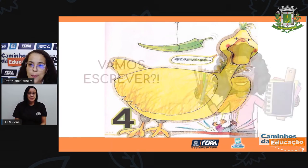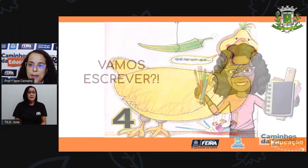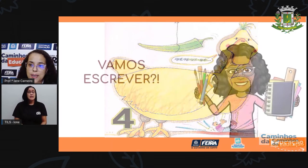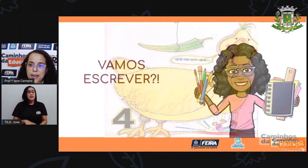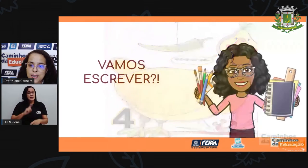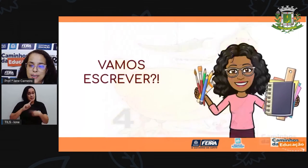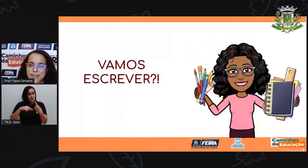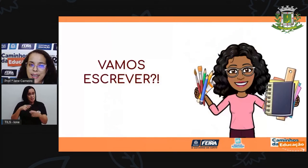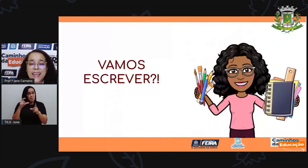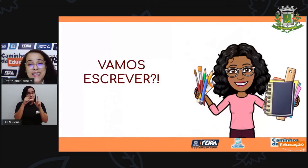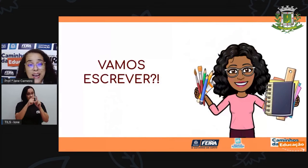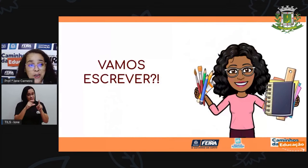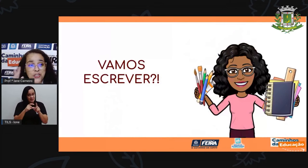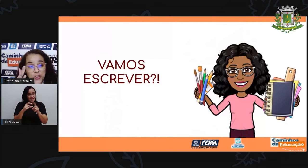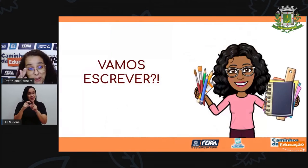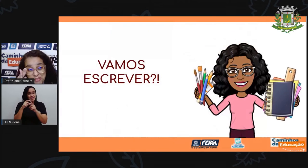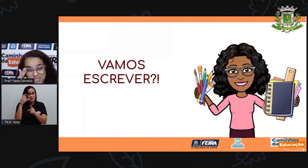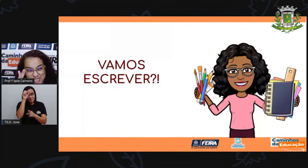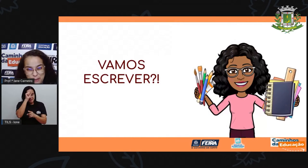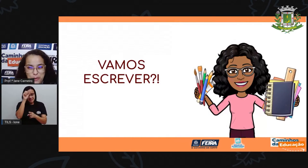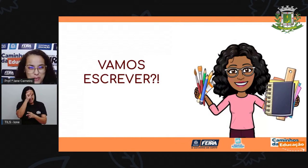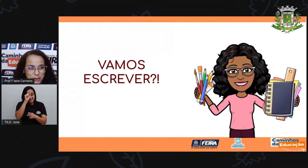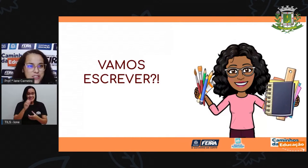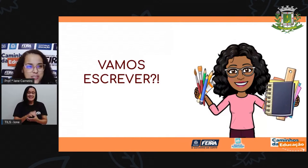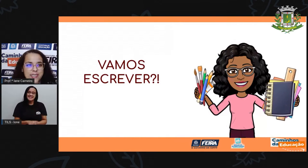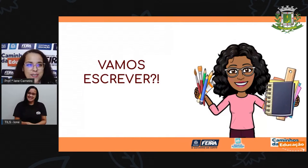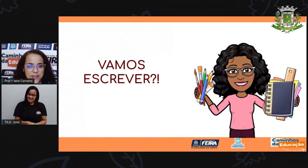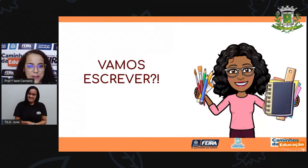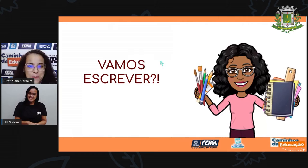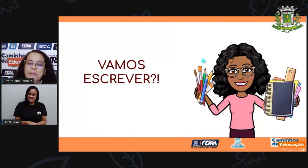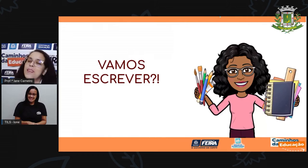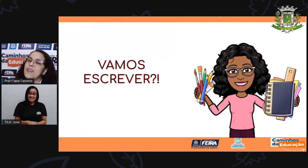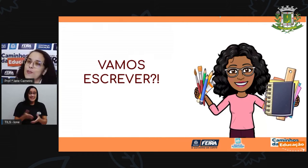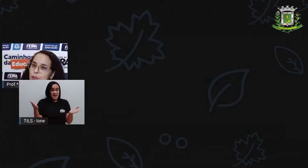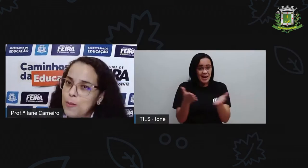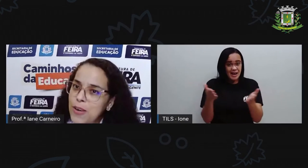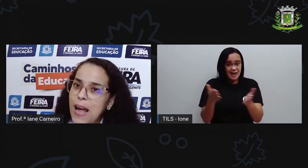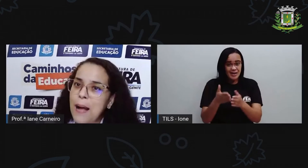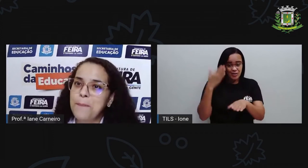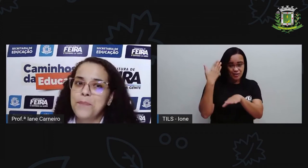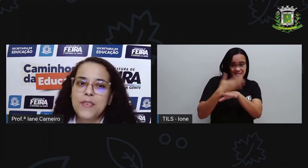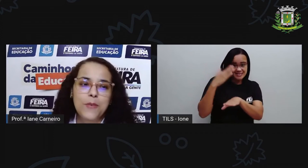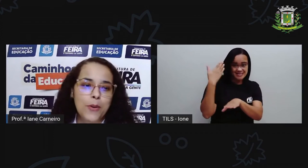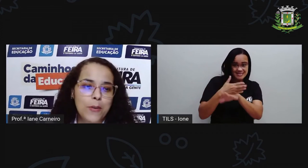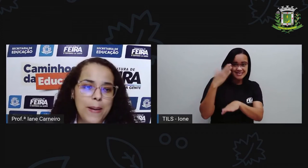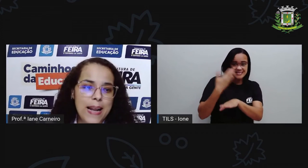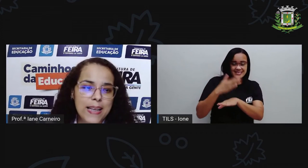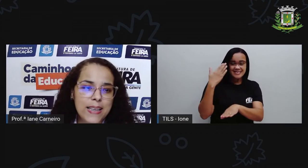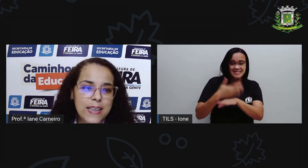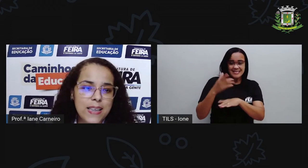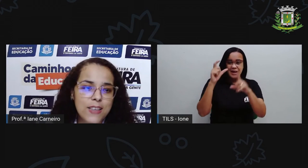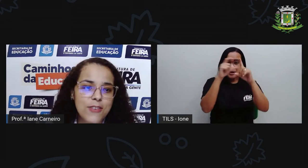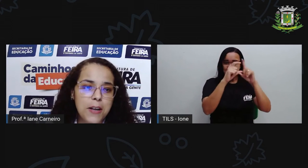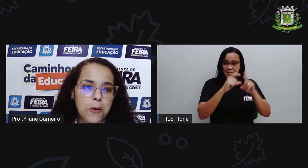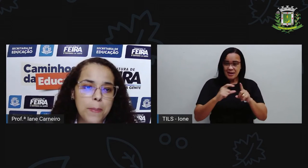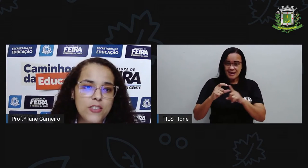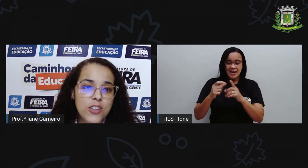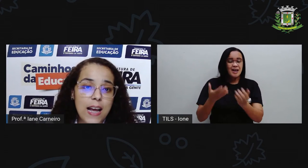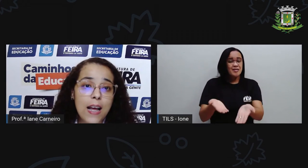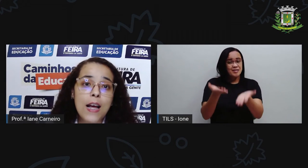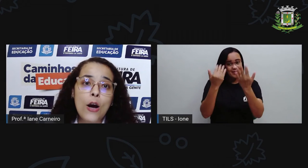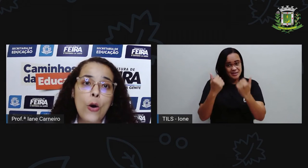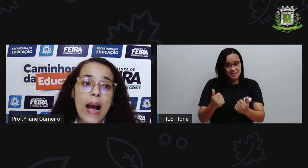então vai lembrando aí, né? E agora chegou a vez, né, que a PRO falou que a ia escrever. Vamos lá. A PRO vai parar aqui e vai